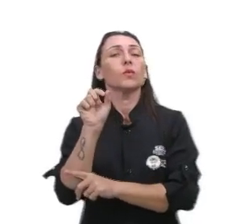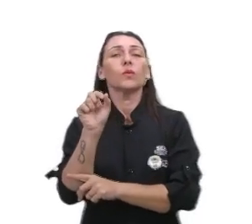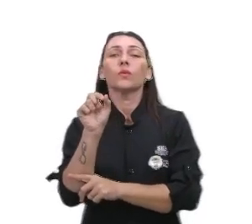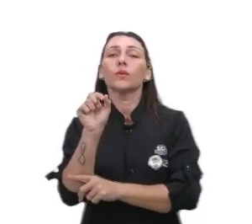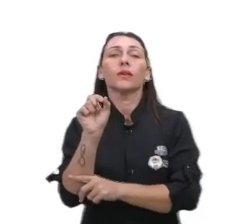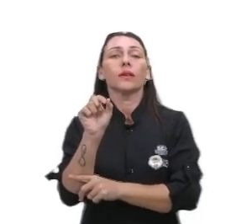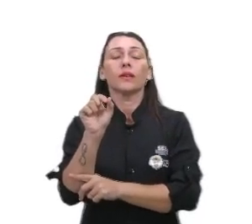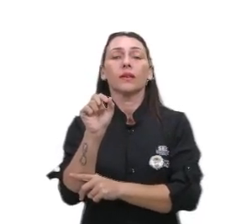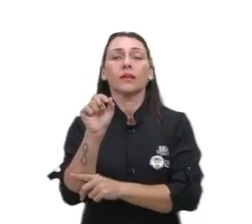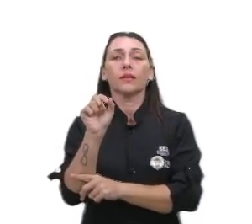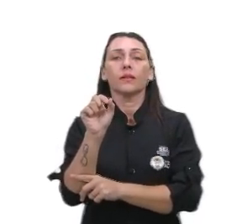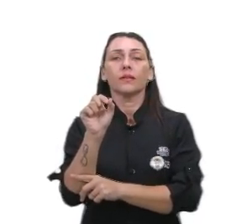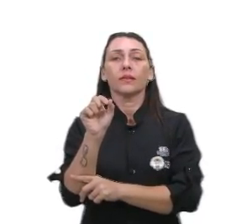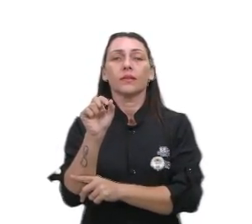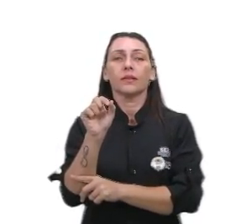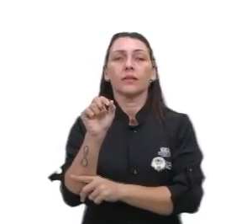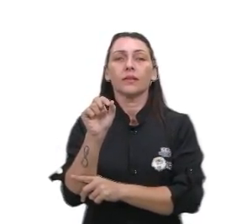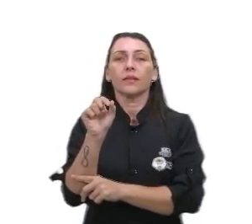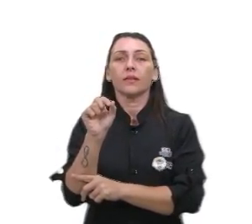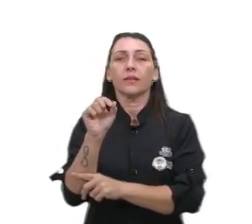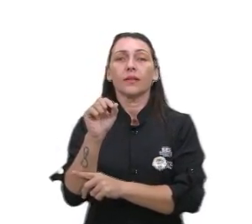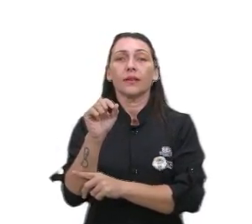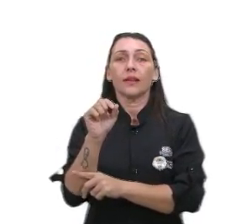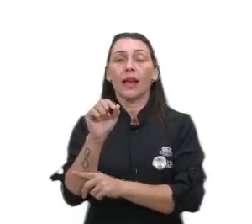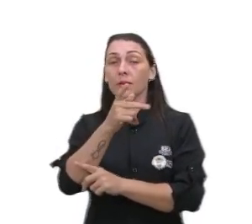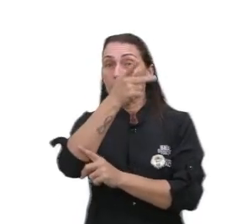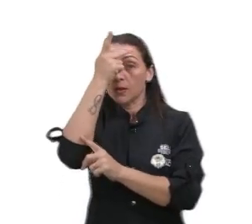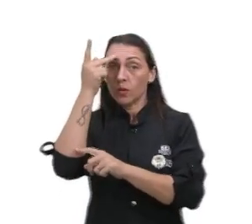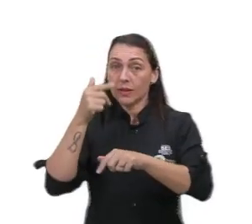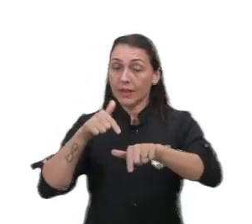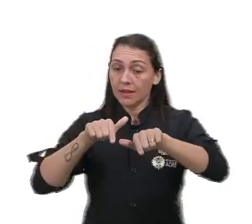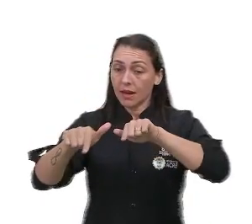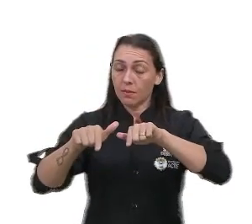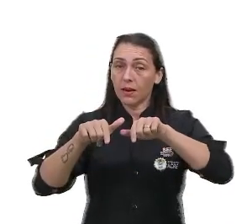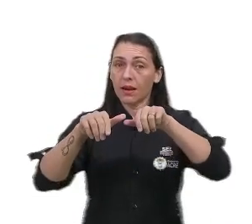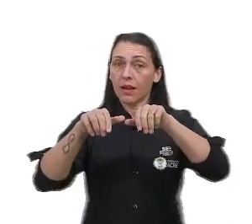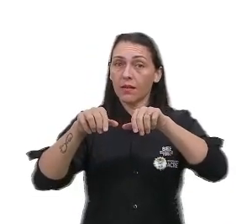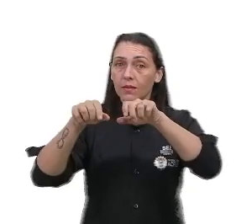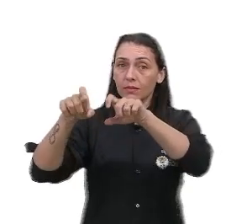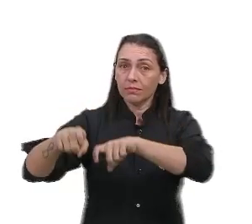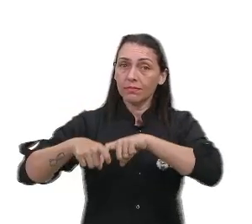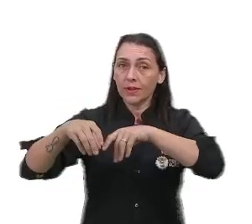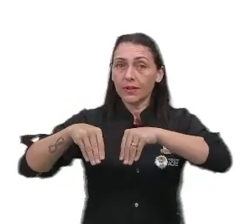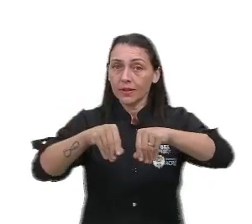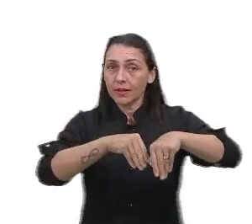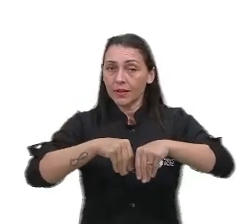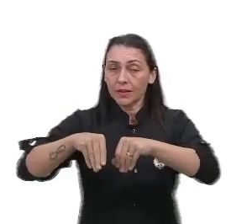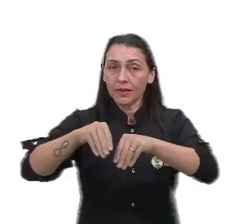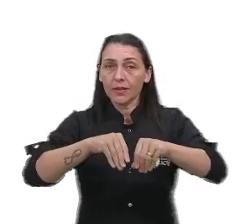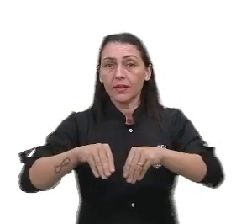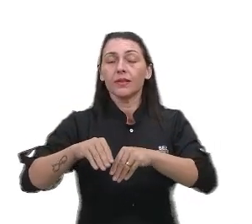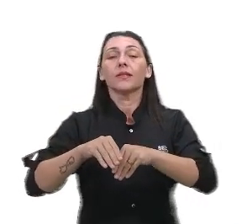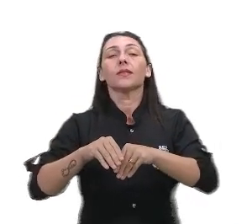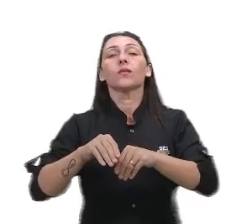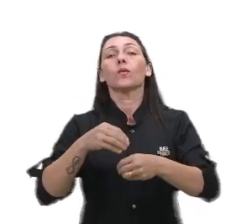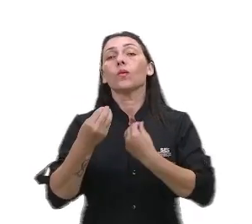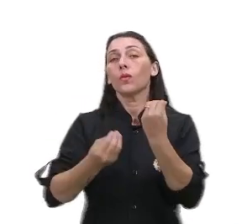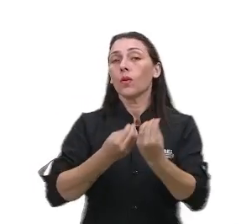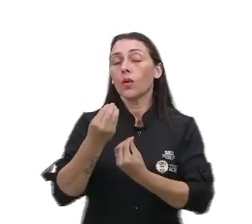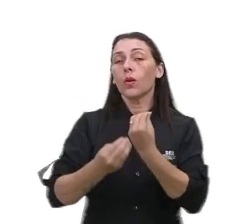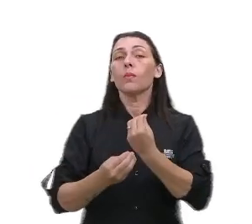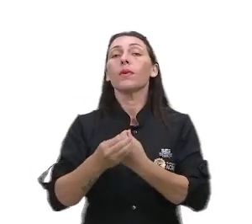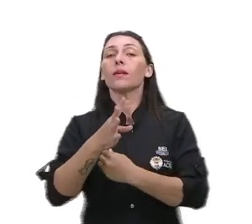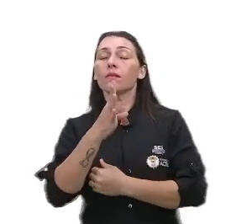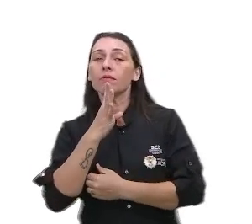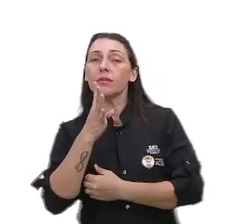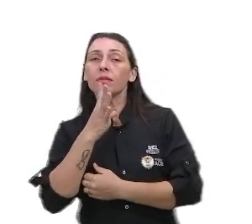seria o que a gente chama de camponeses. Então, essa é a sociedade estamental, como era conhecido